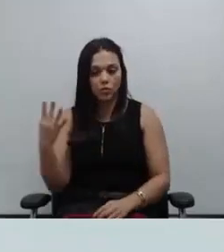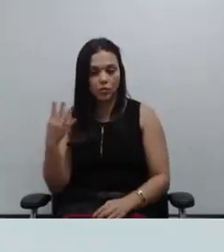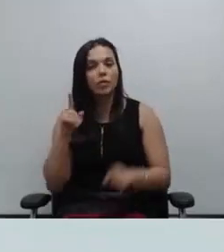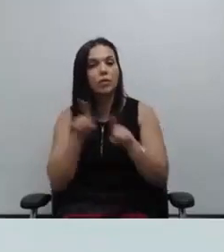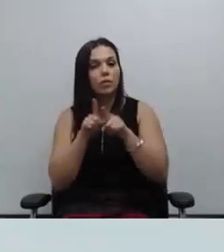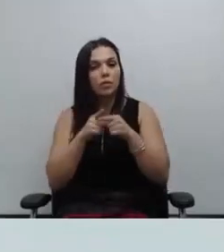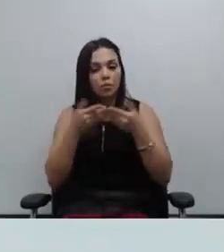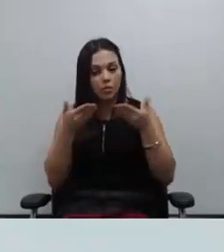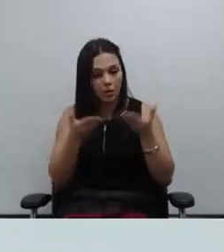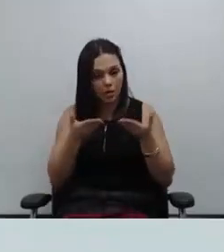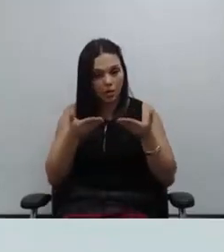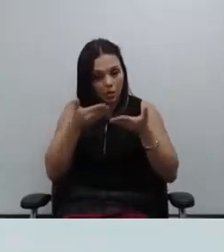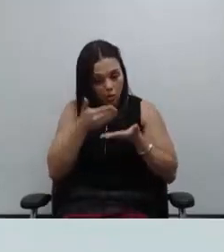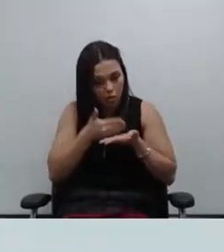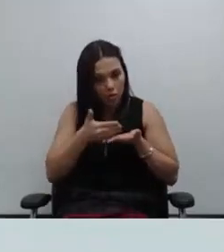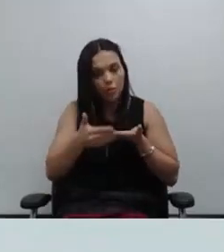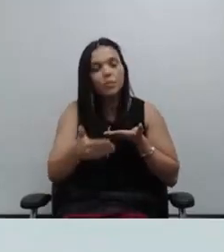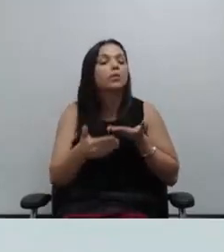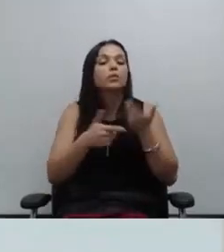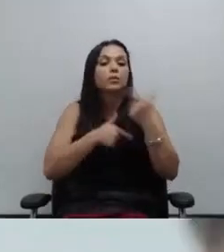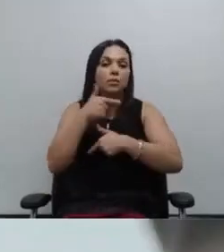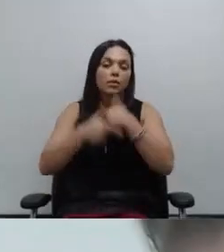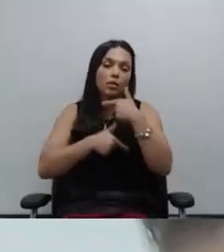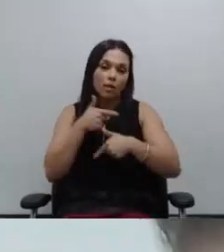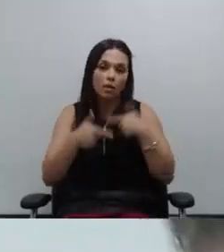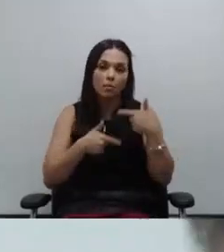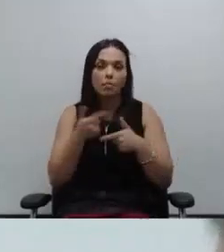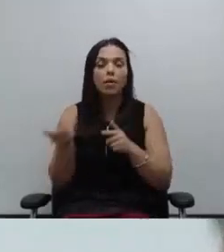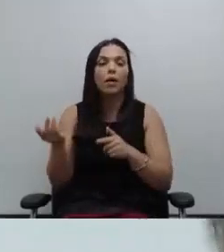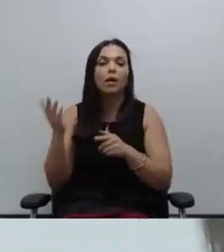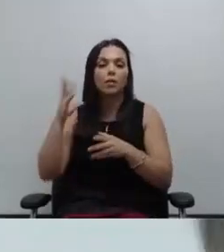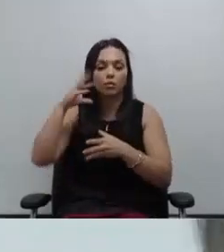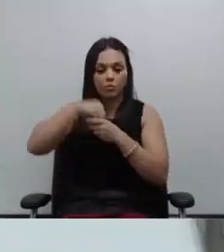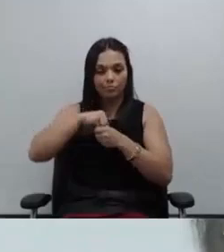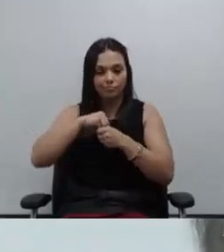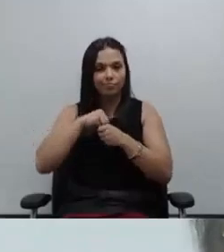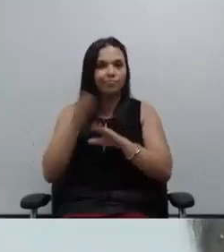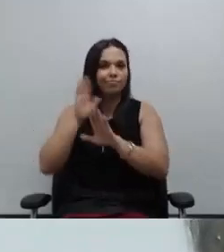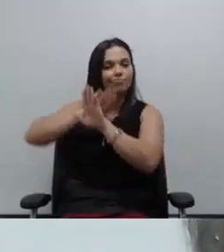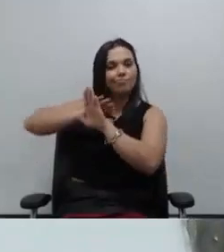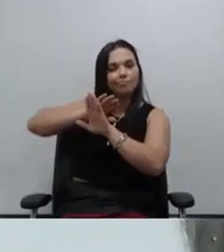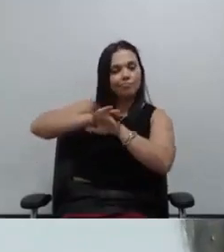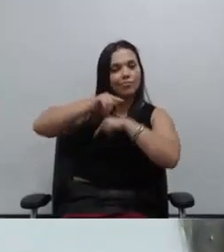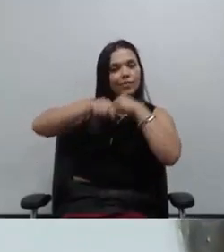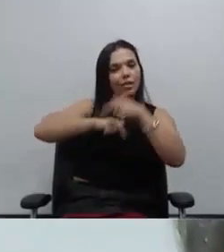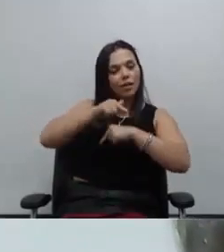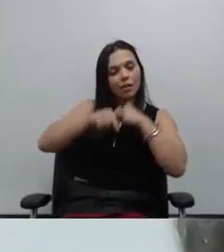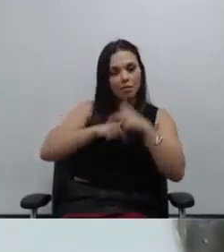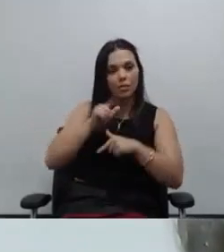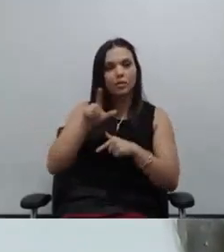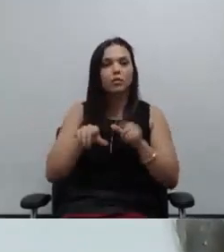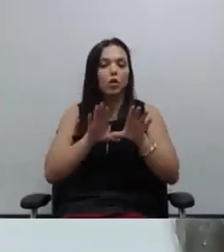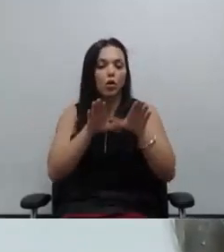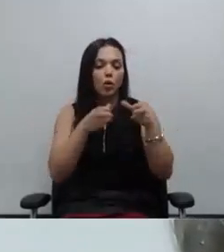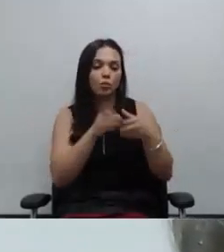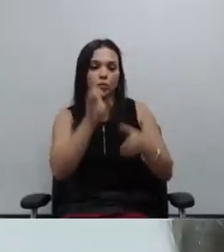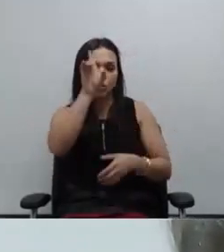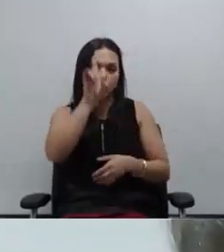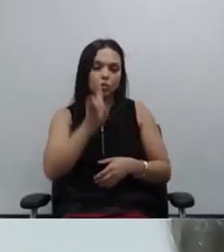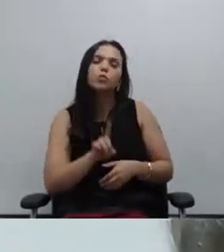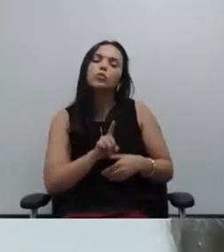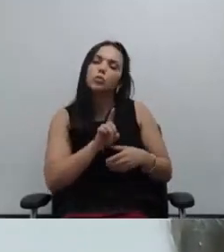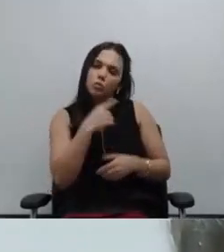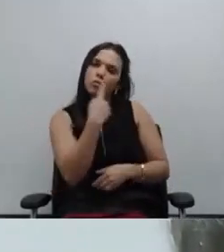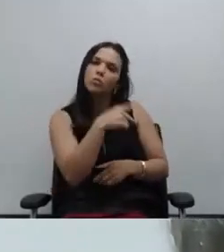agora. Em razão desse trabalho realizado nos bastidores, preciso registrar que a atuação da Comissão de Representantes dos Diretores me